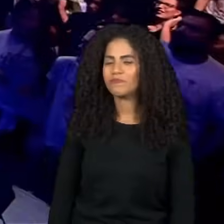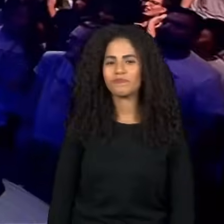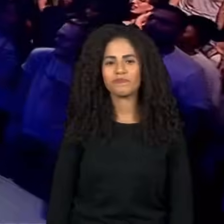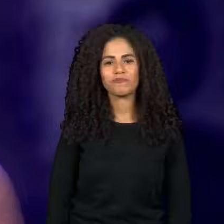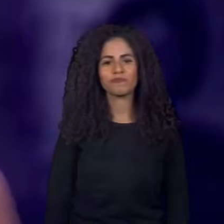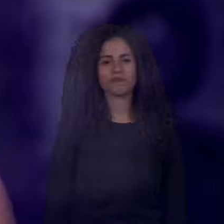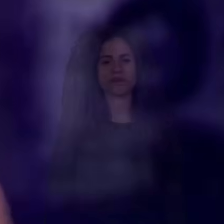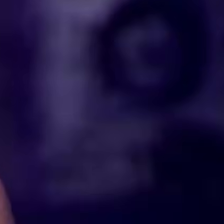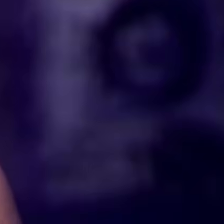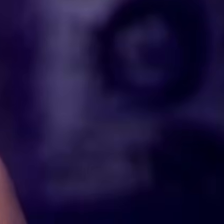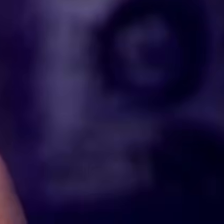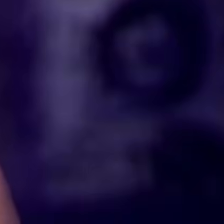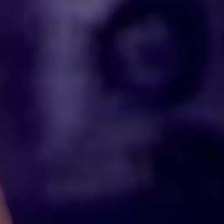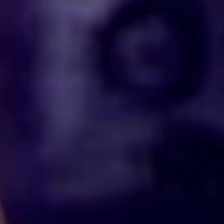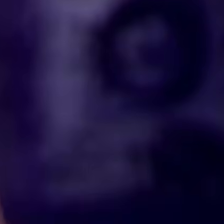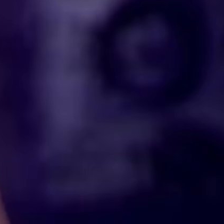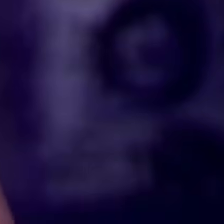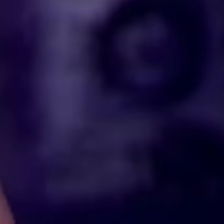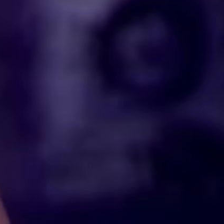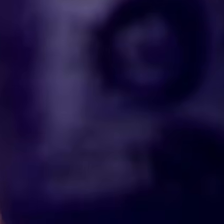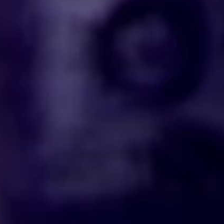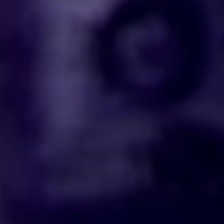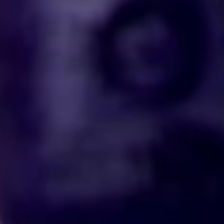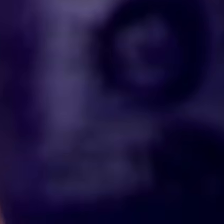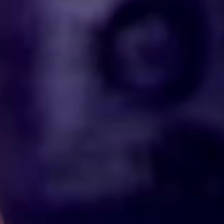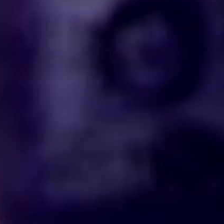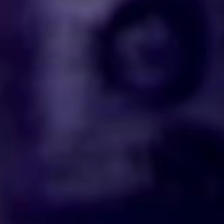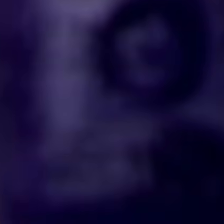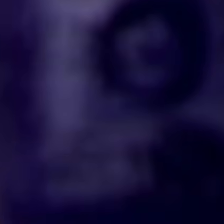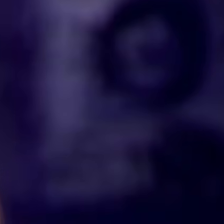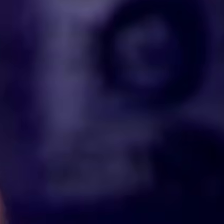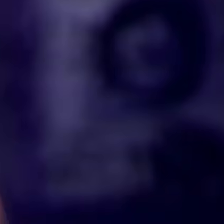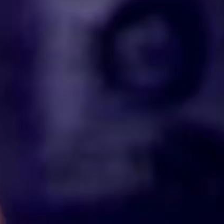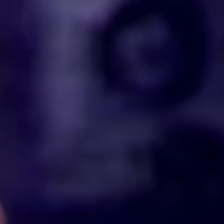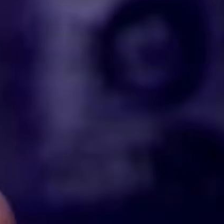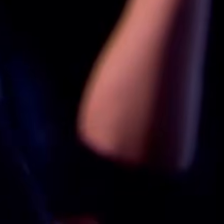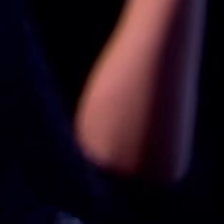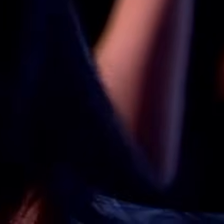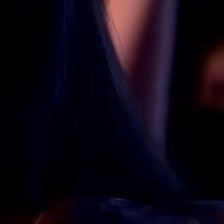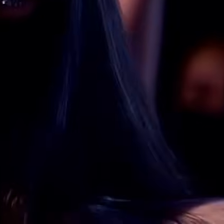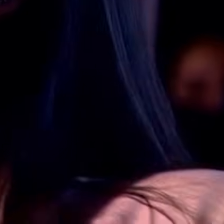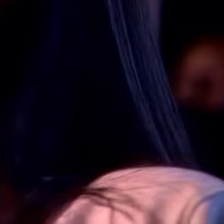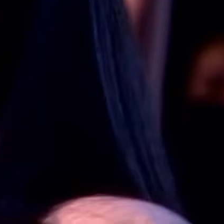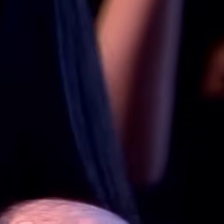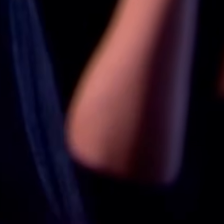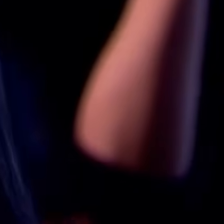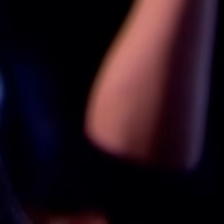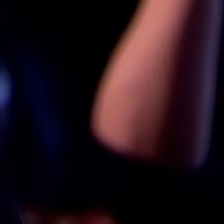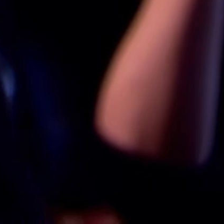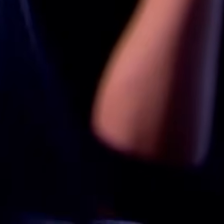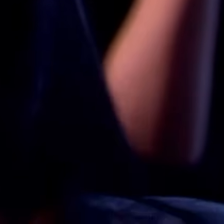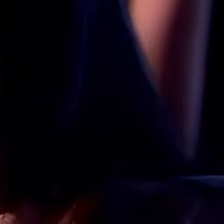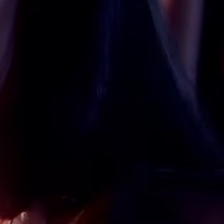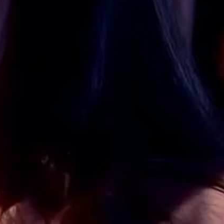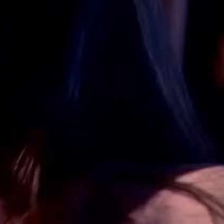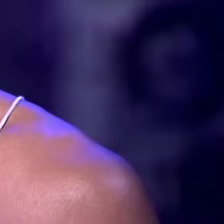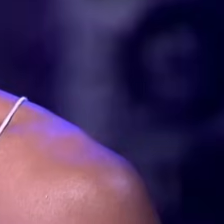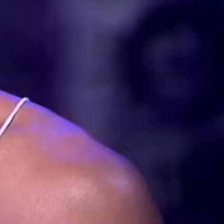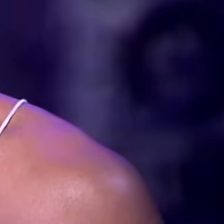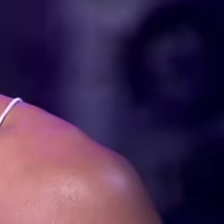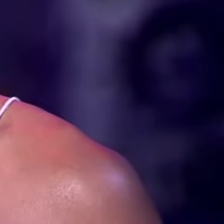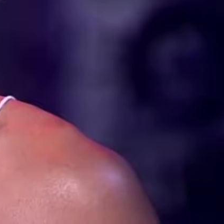beijo em teu pescoço, do meu toque grosso, com medo de